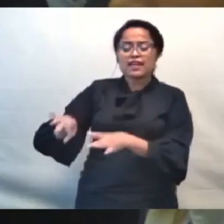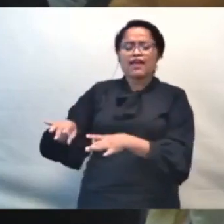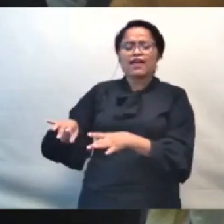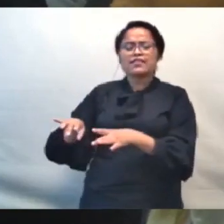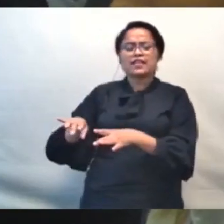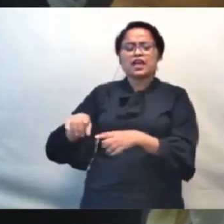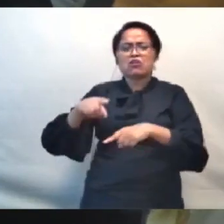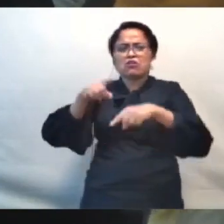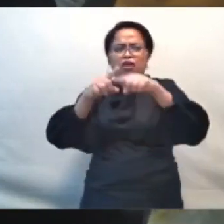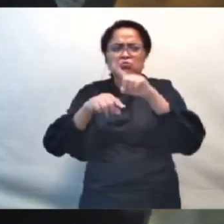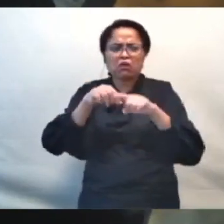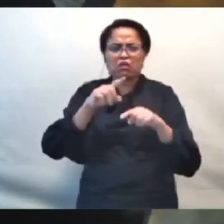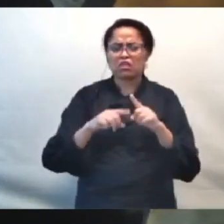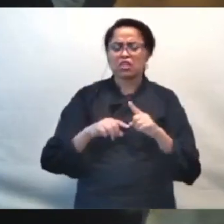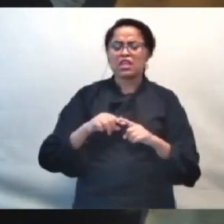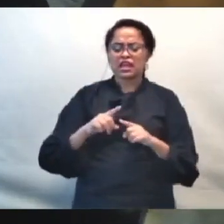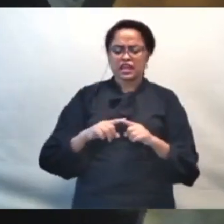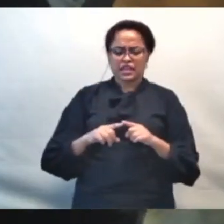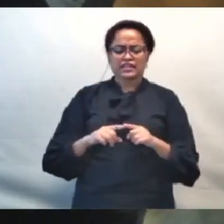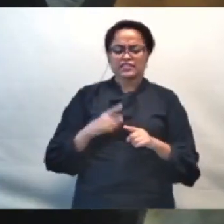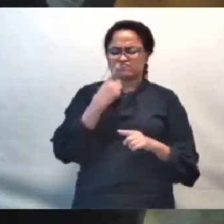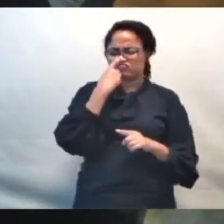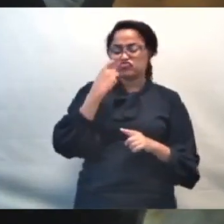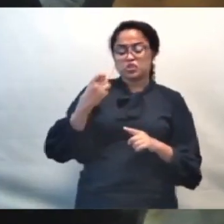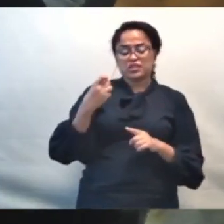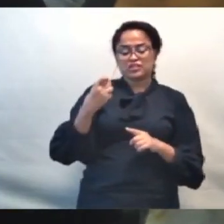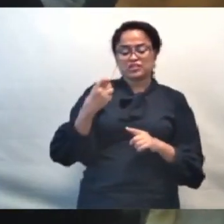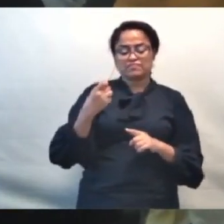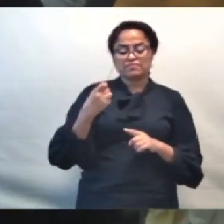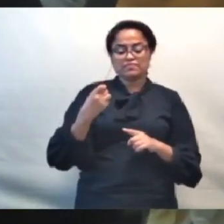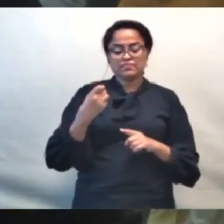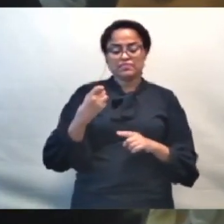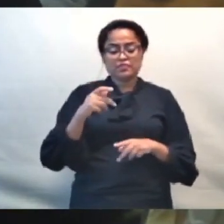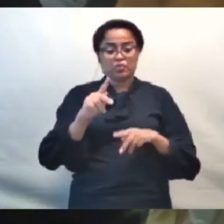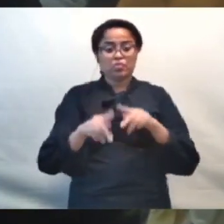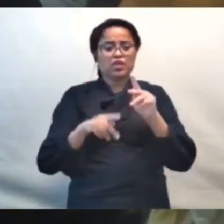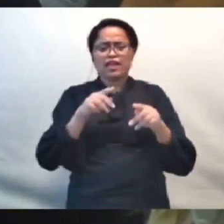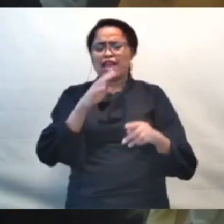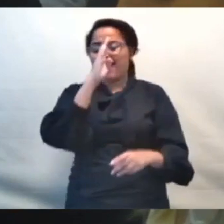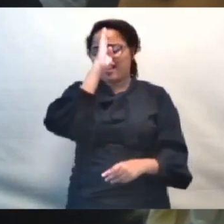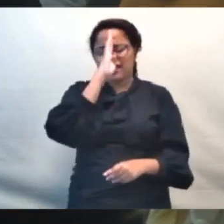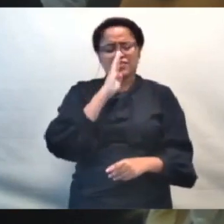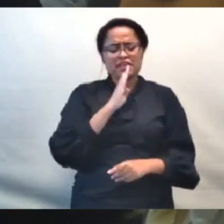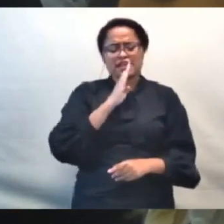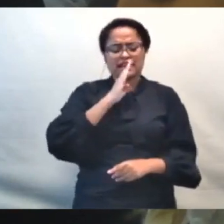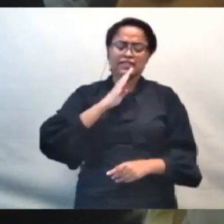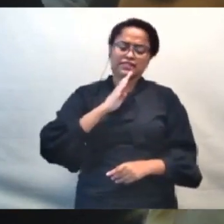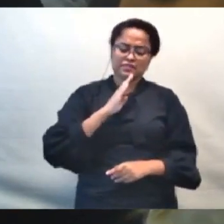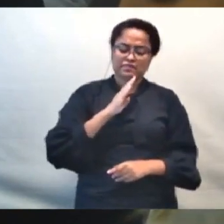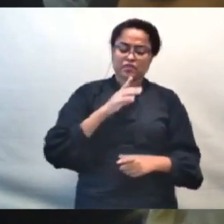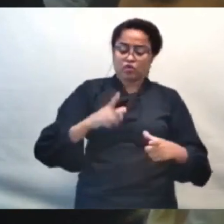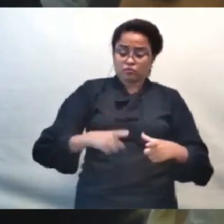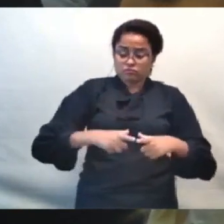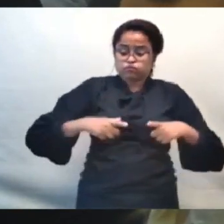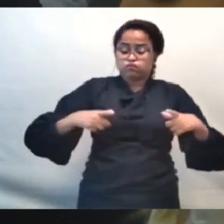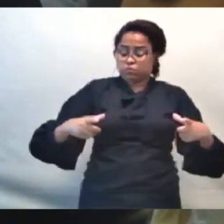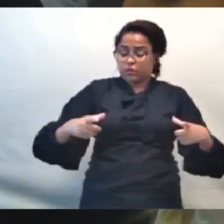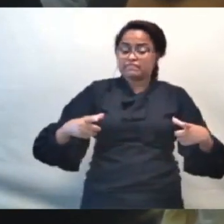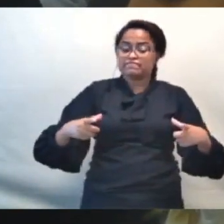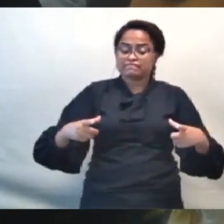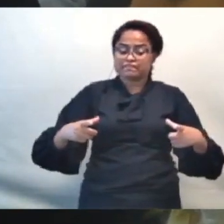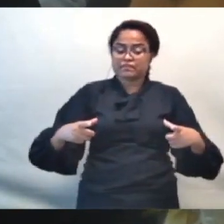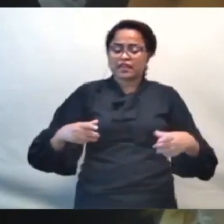cidade que a população pode utilizar gratuitamente para levar os volumosos. Então, para além dos mutirões, nós temos